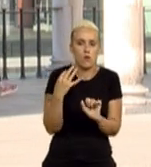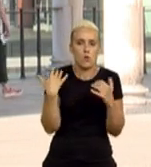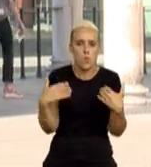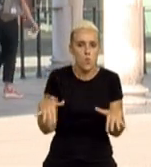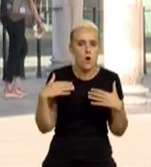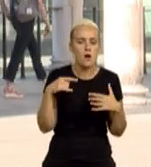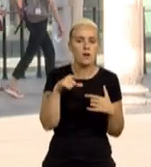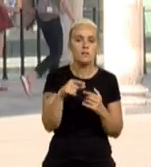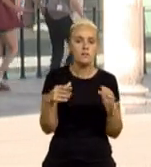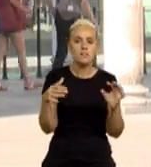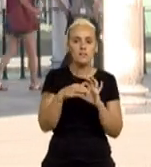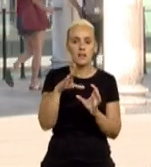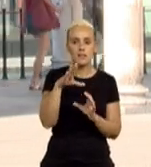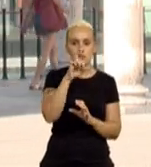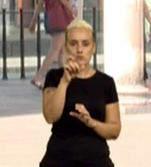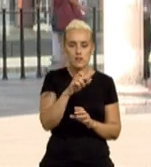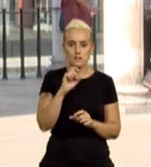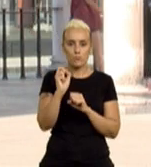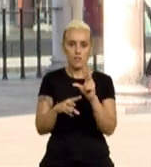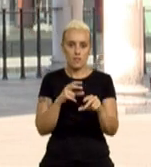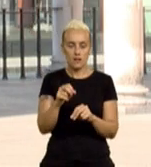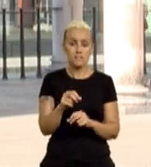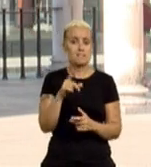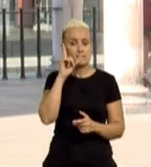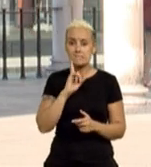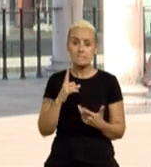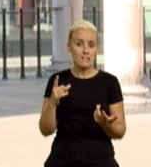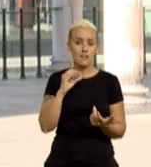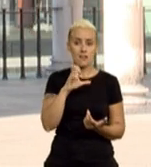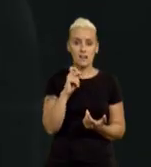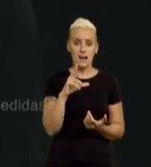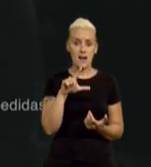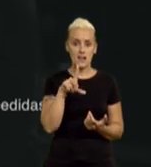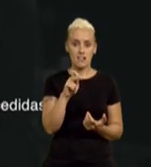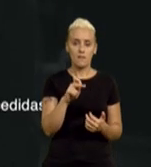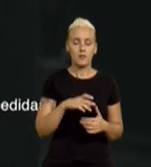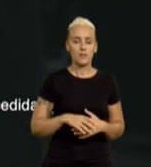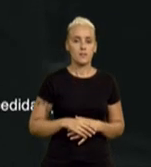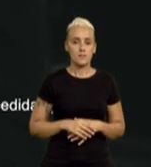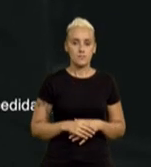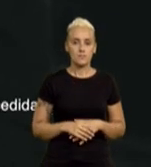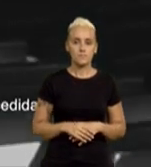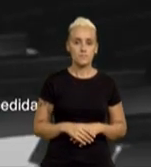marcou aquilo que é o jazz moderno. Ela chama-se Carla Bley.